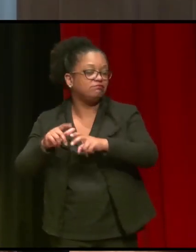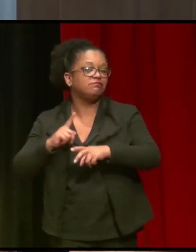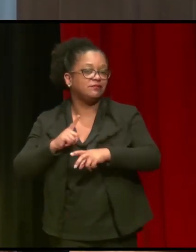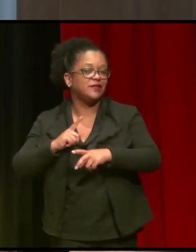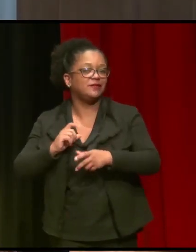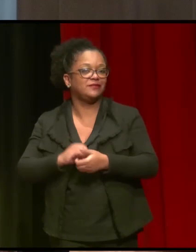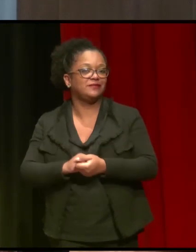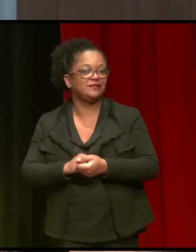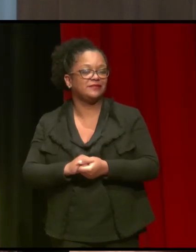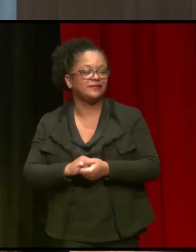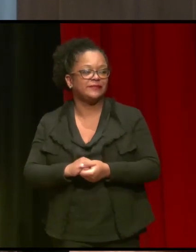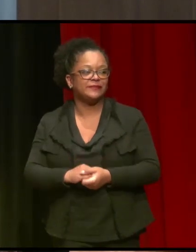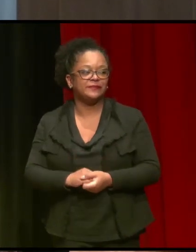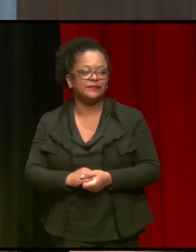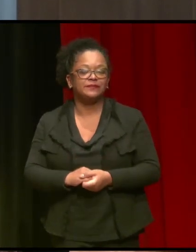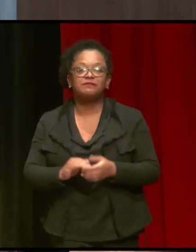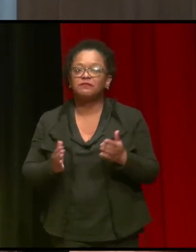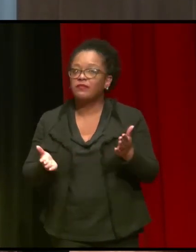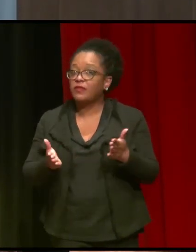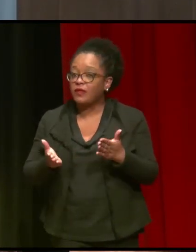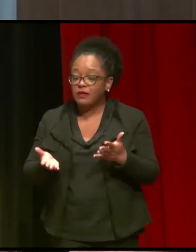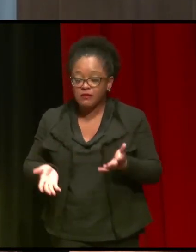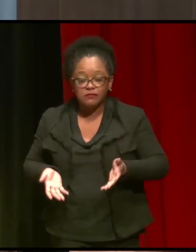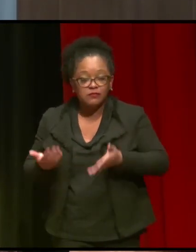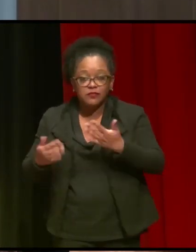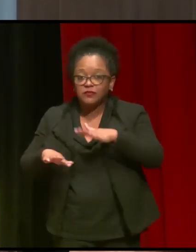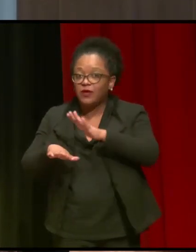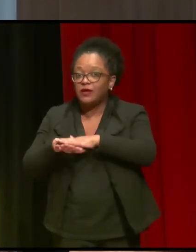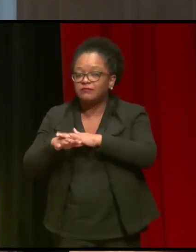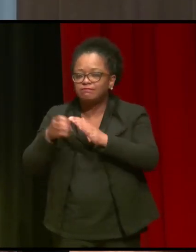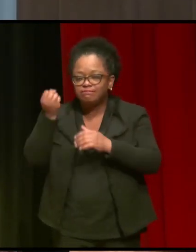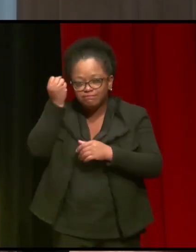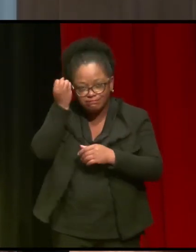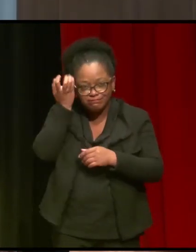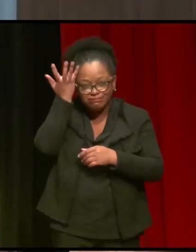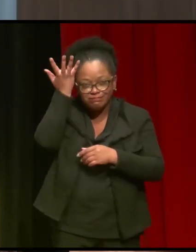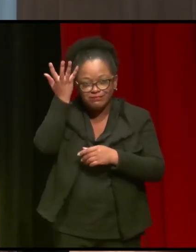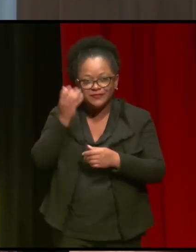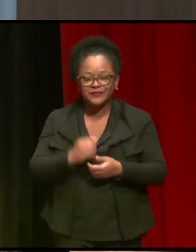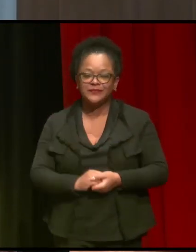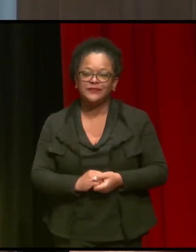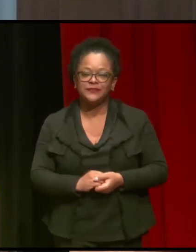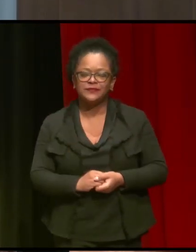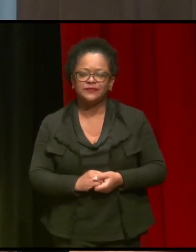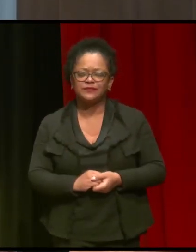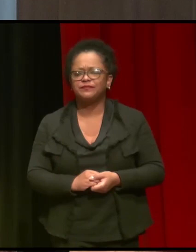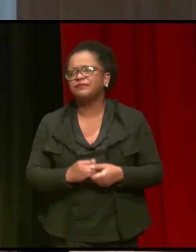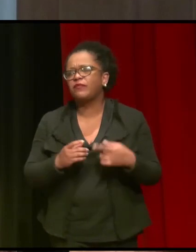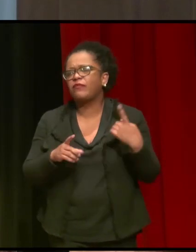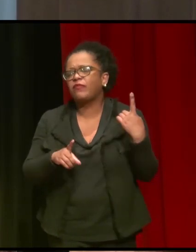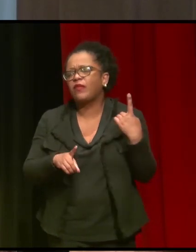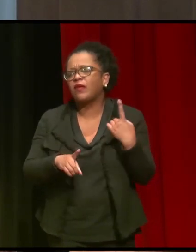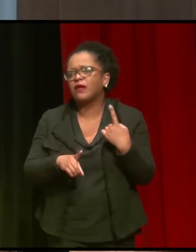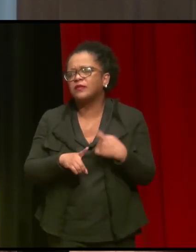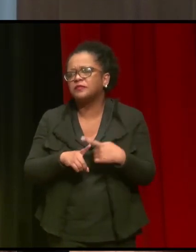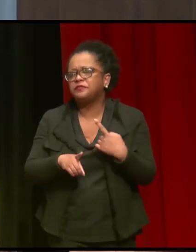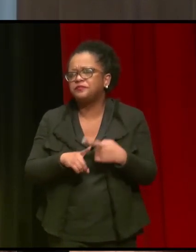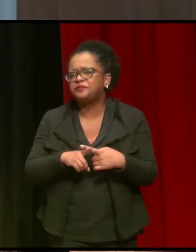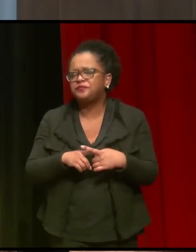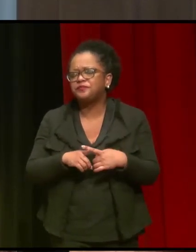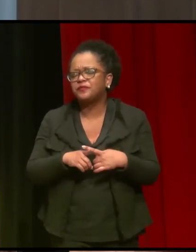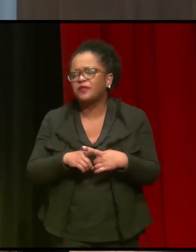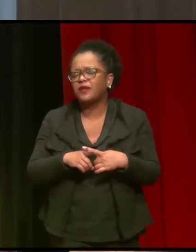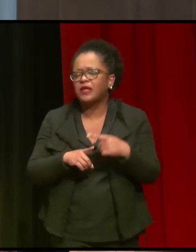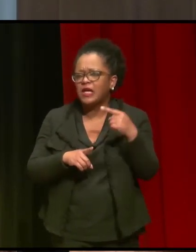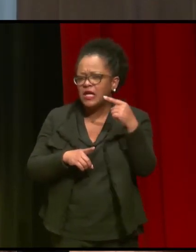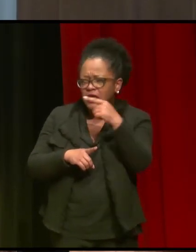isso, né? Você faz o que tem que fazer. Criatividade. Por que você acha que Jesus escolheu perdoar os pecados do